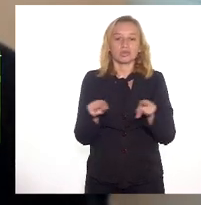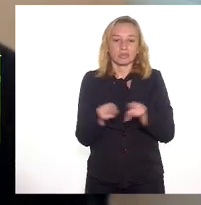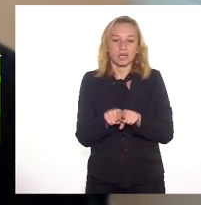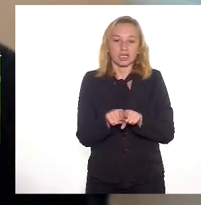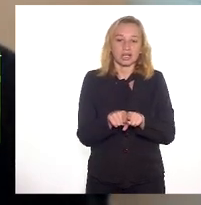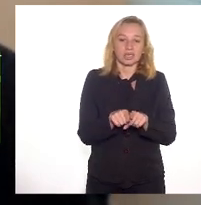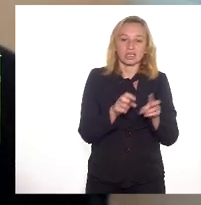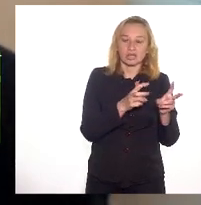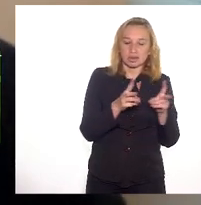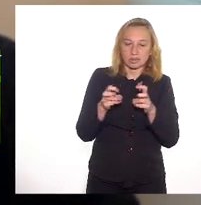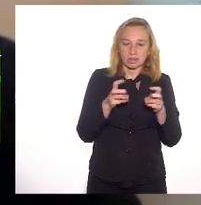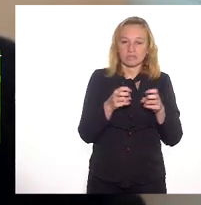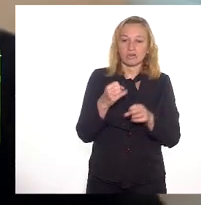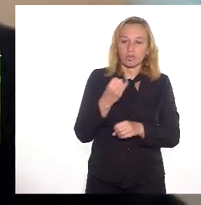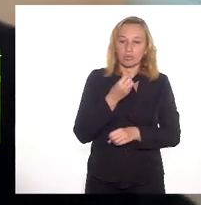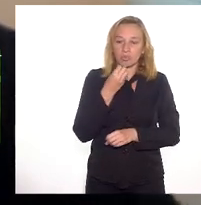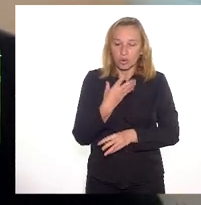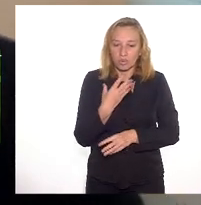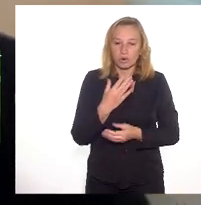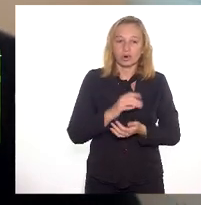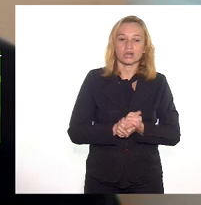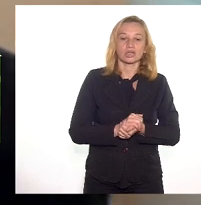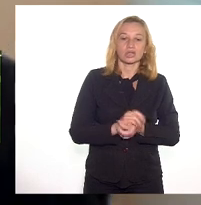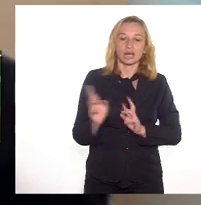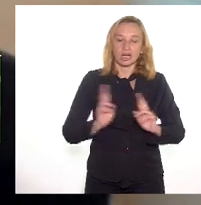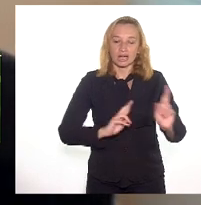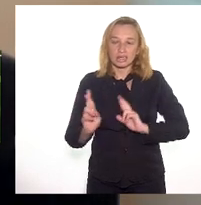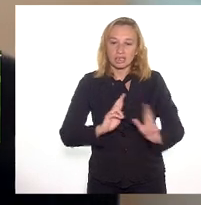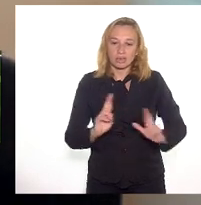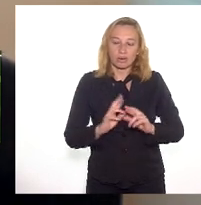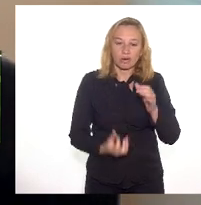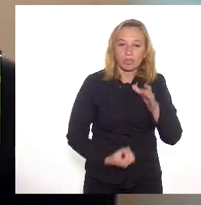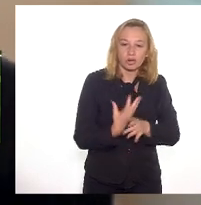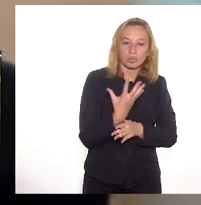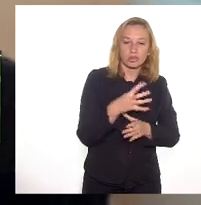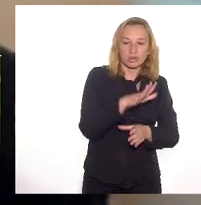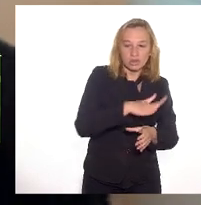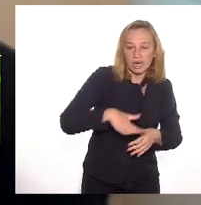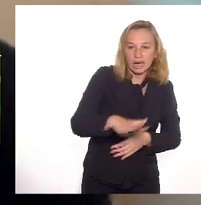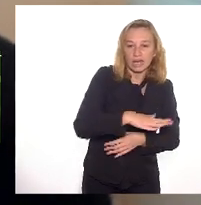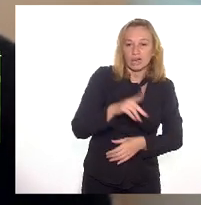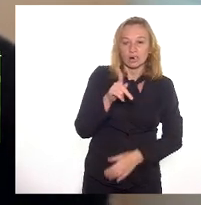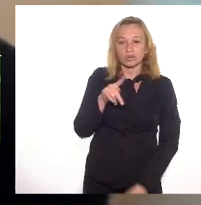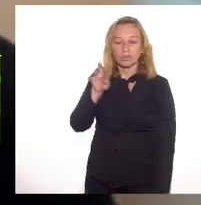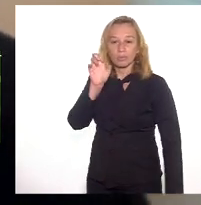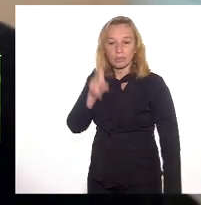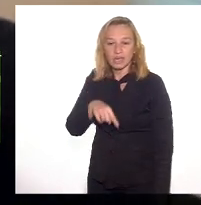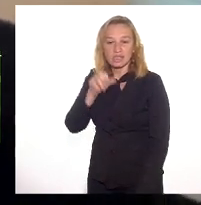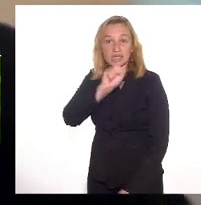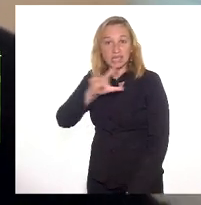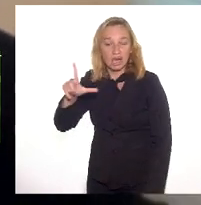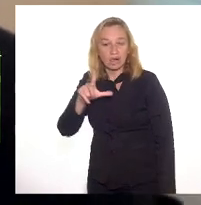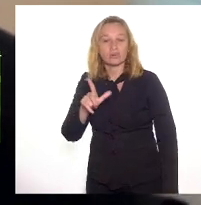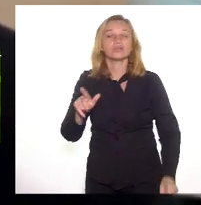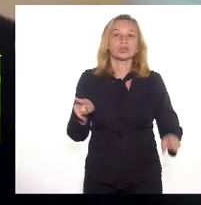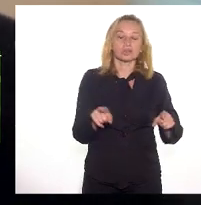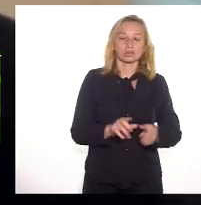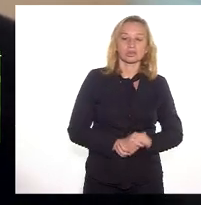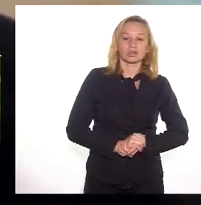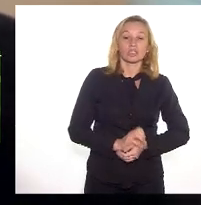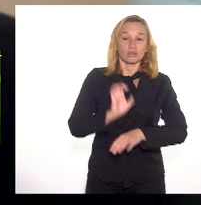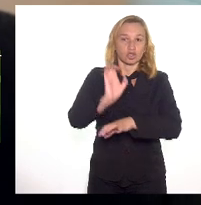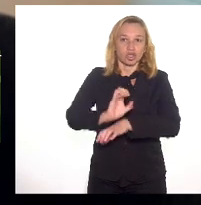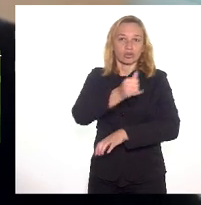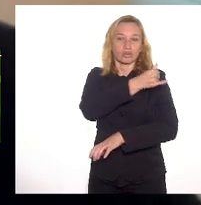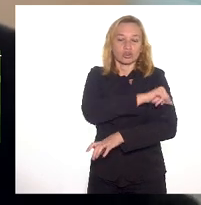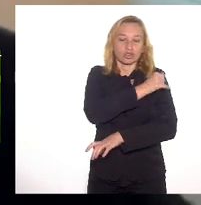uma perspectiva muito positiva com relação à produção na área do pré-sal. Isso faz com que o Estado do Rio de